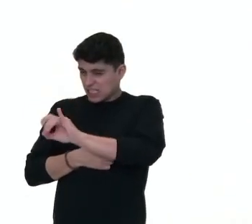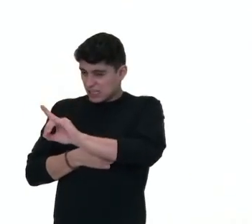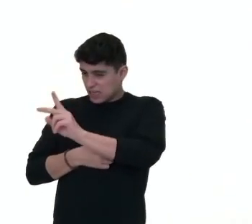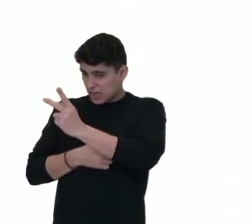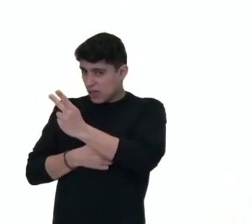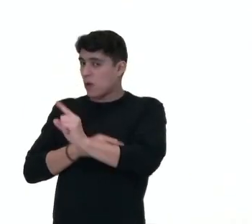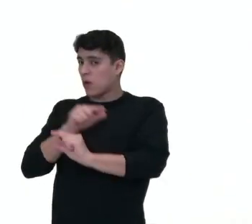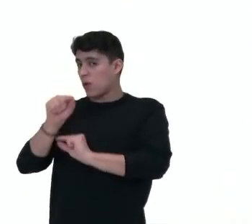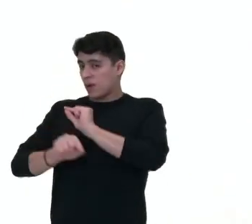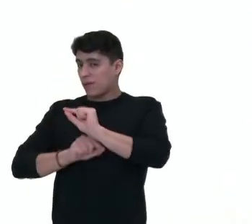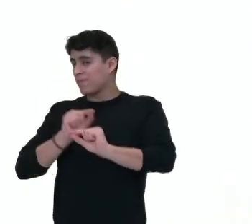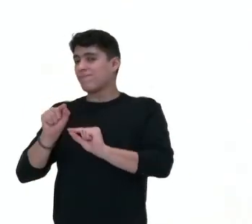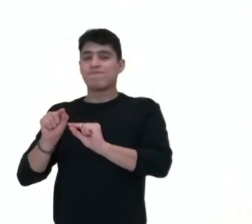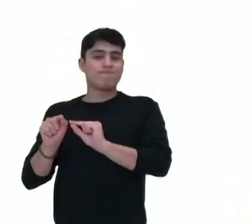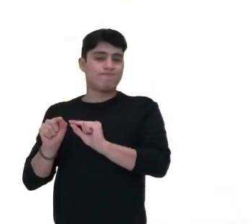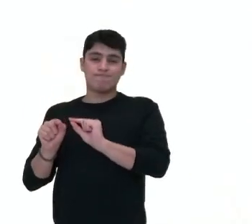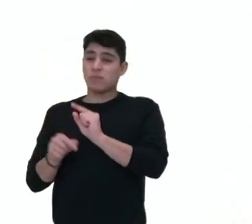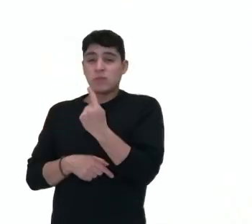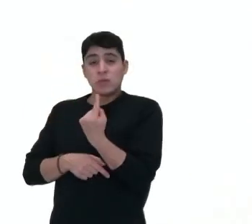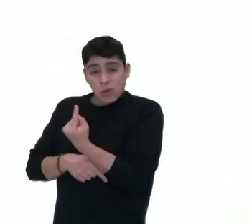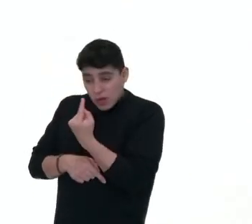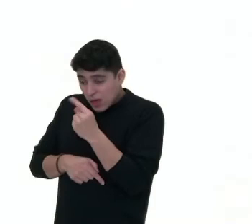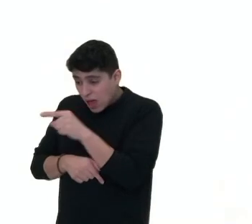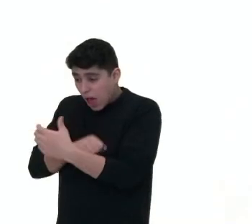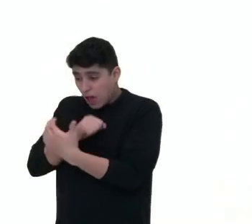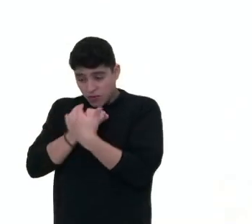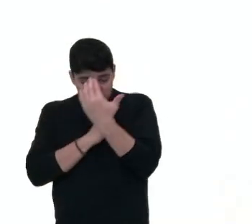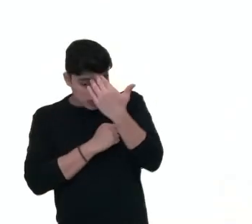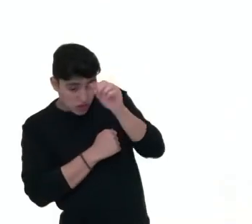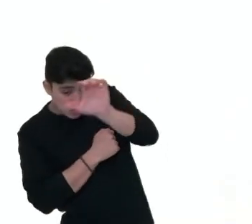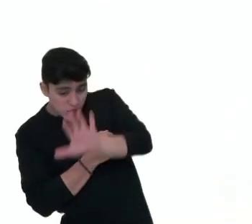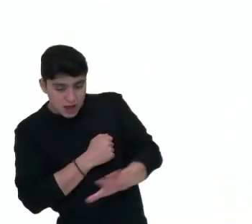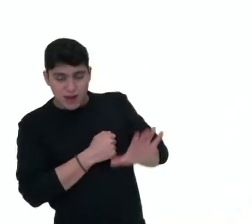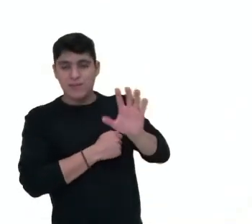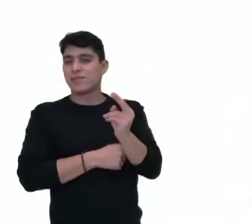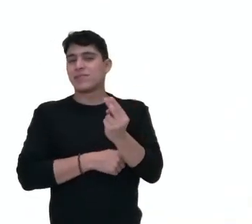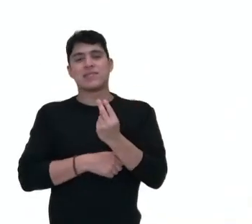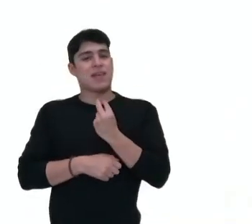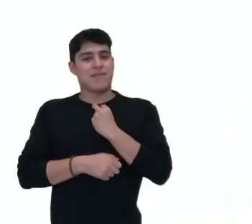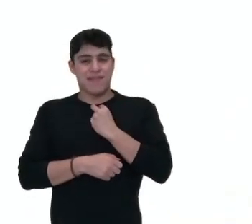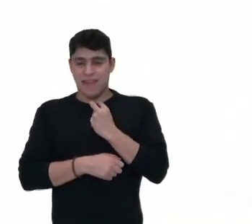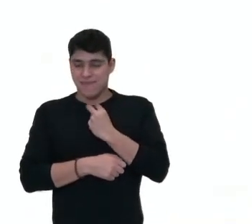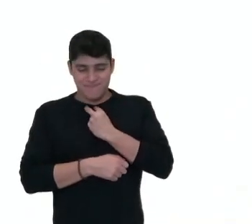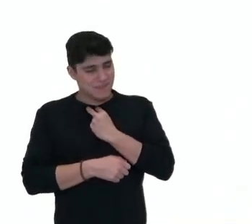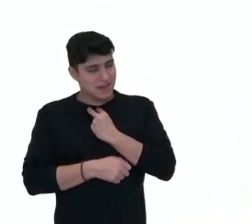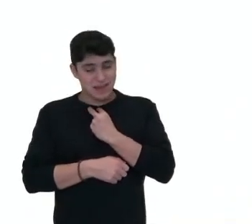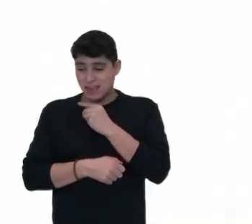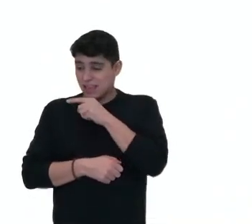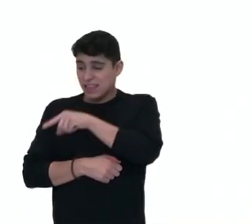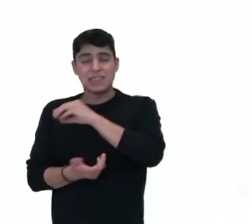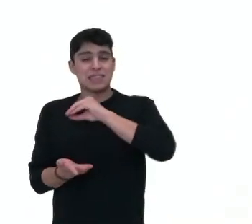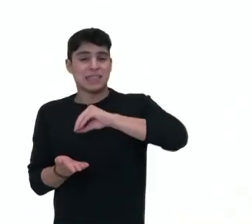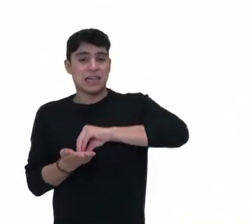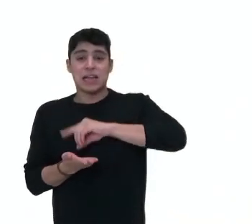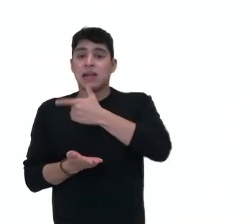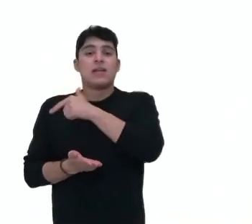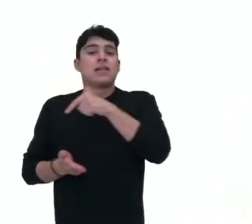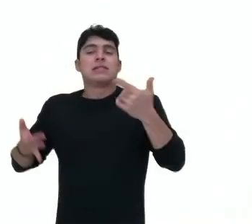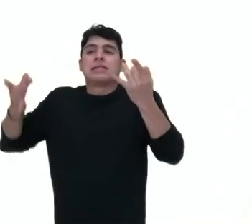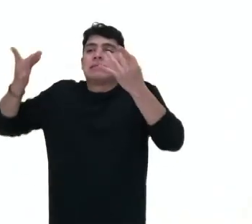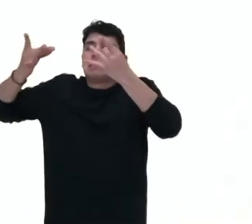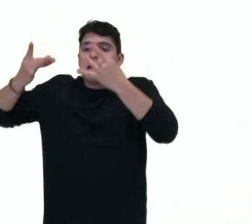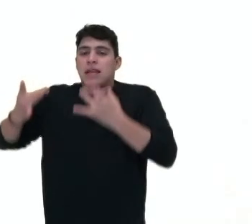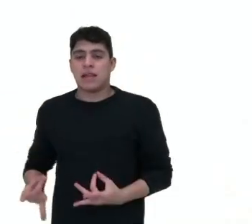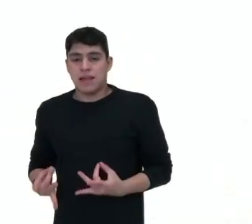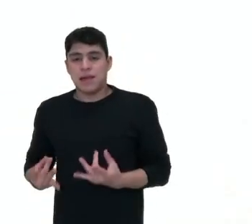o IDH, ele sozinho, ele não dá para construir um panorama geral, né, e detalhado sobre como que